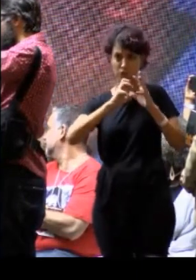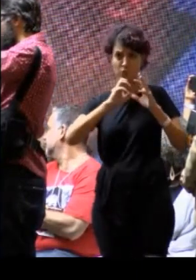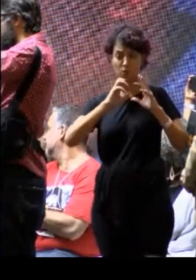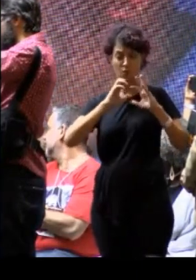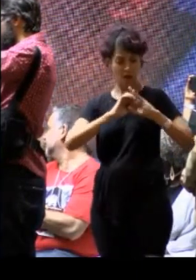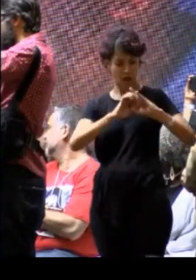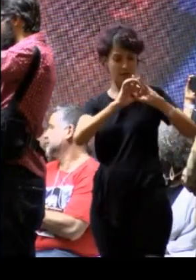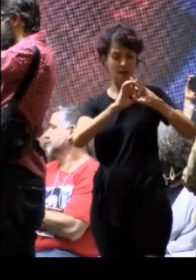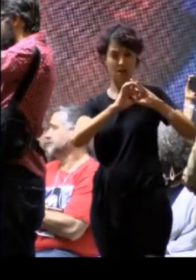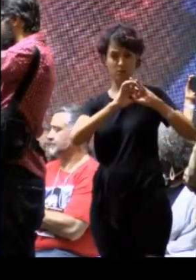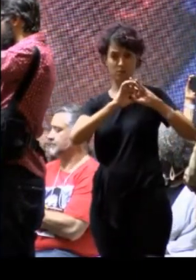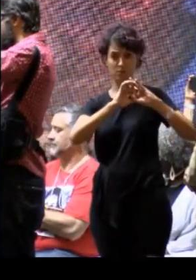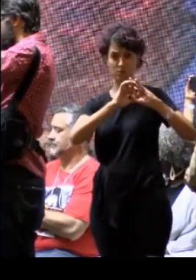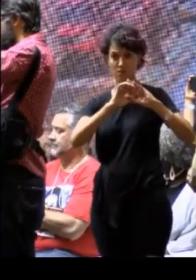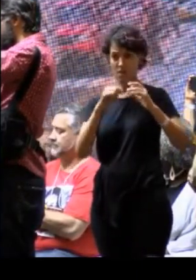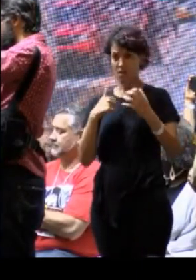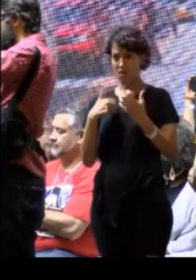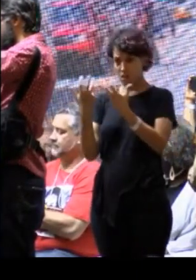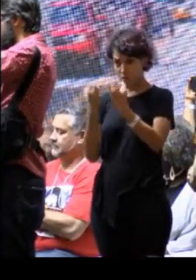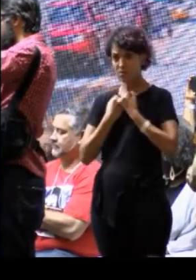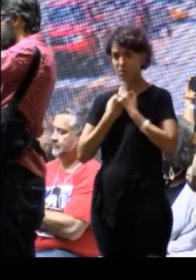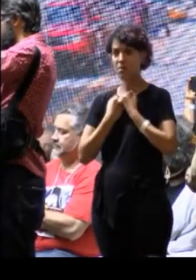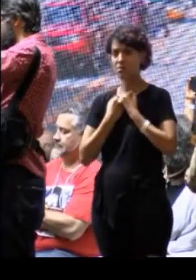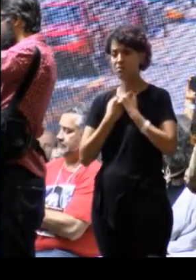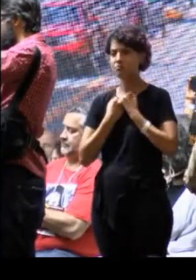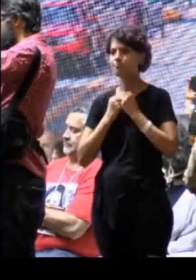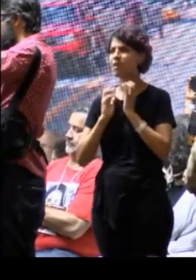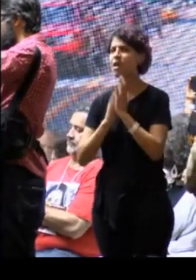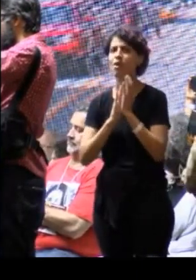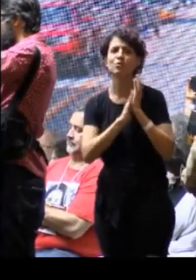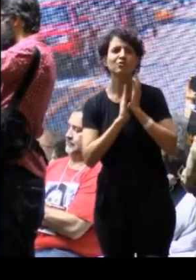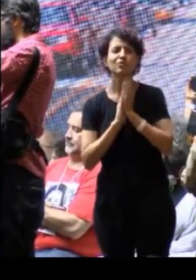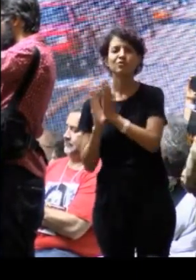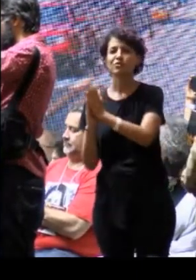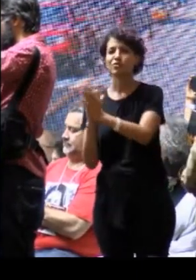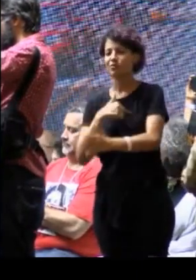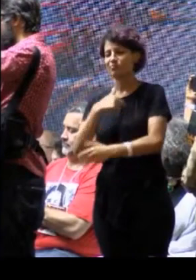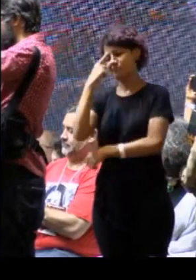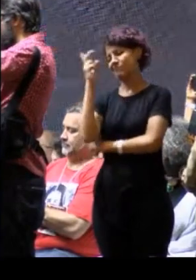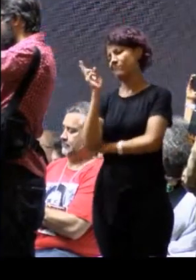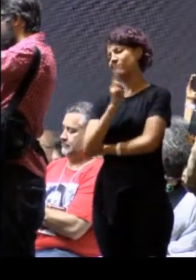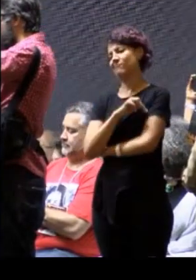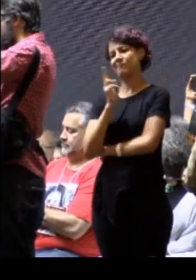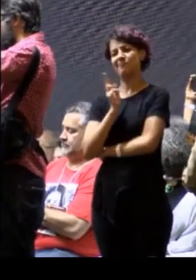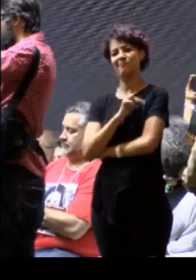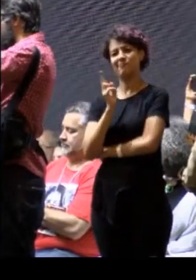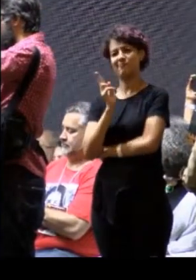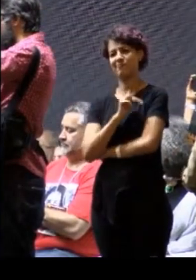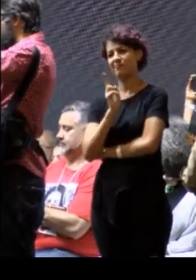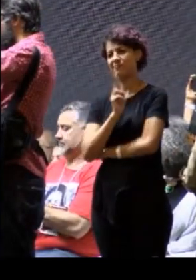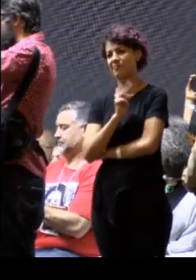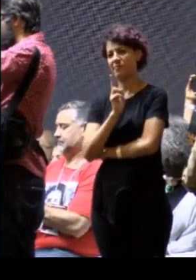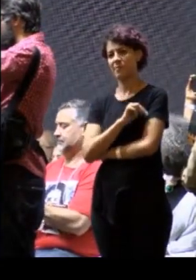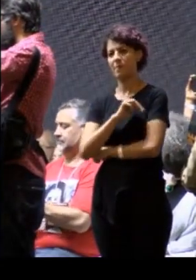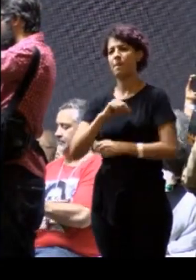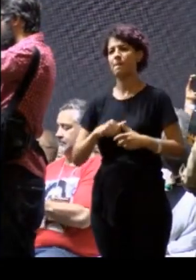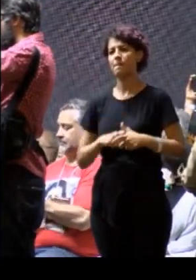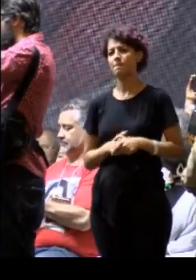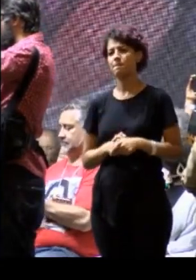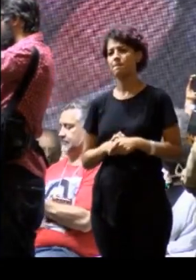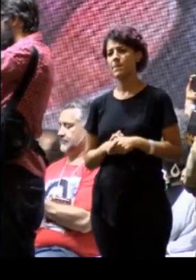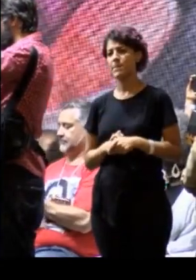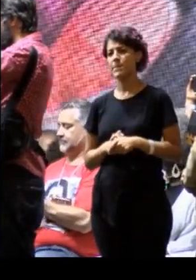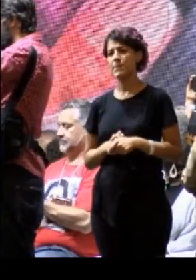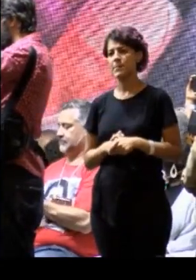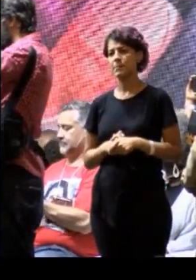partido eu recebesse tanto elogio. Eu acho que as pessoas são